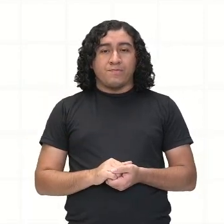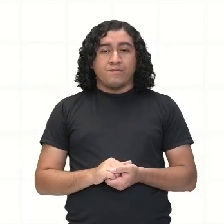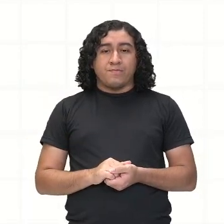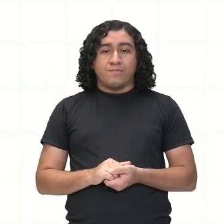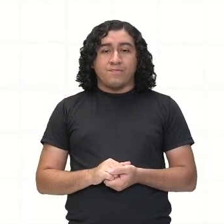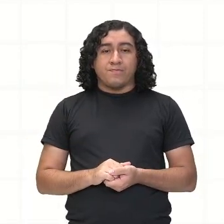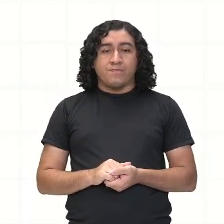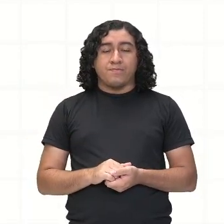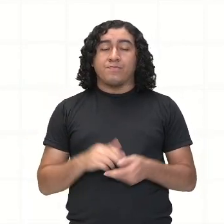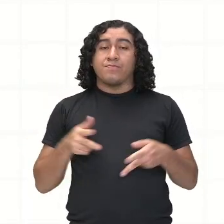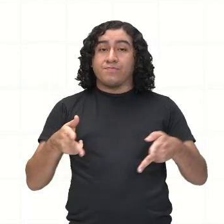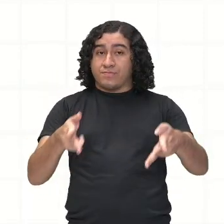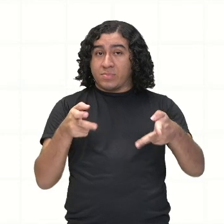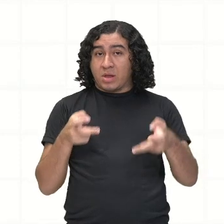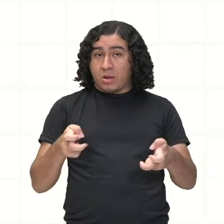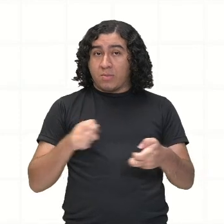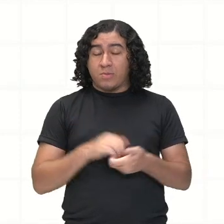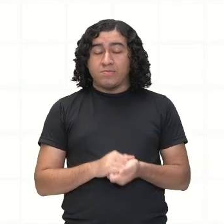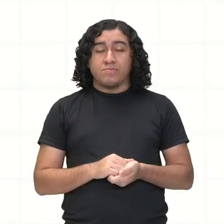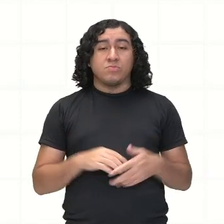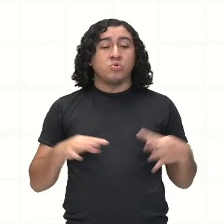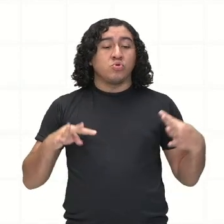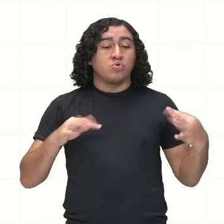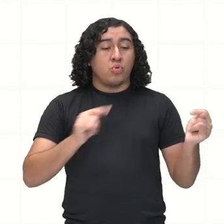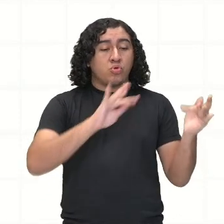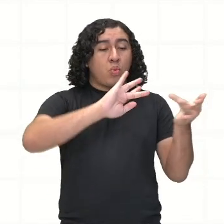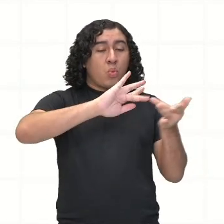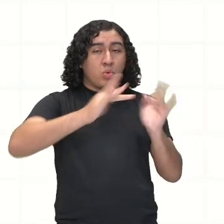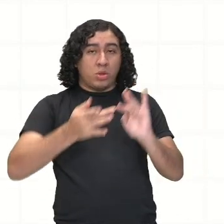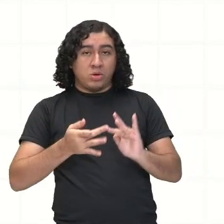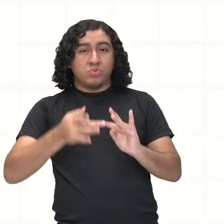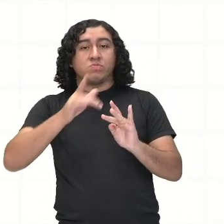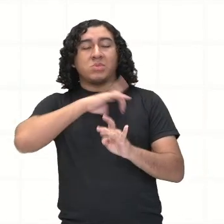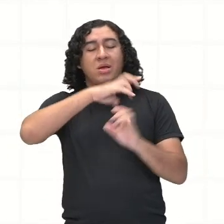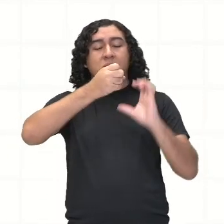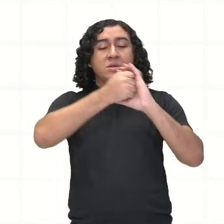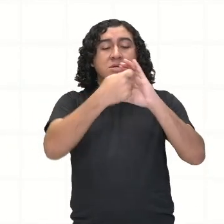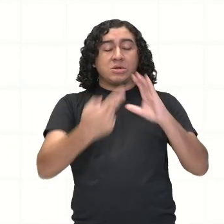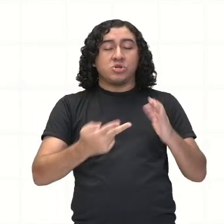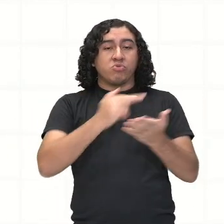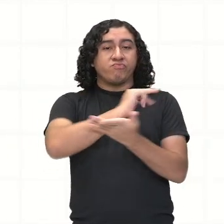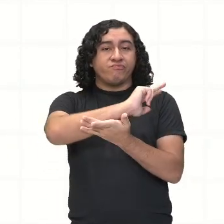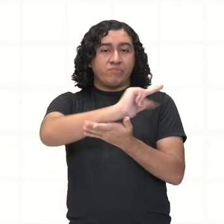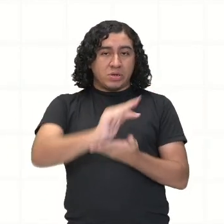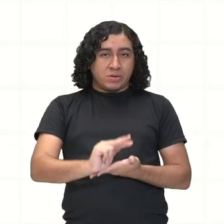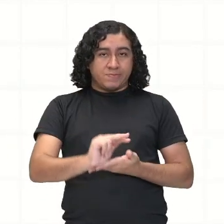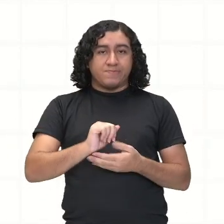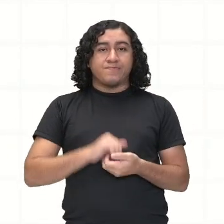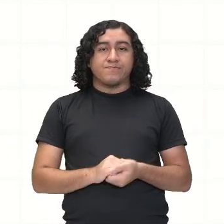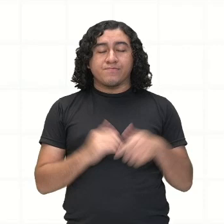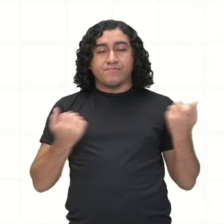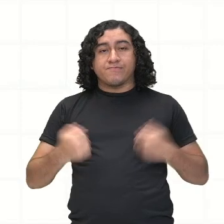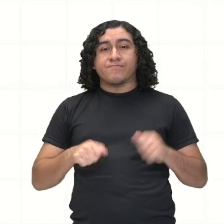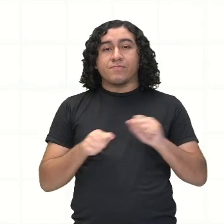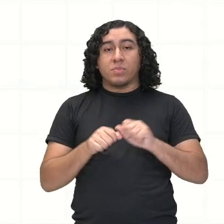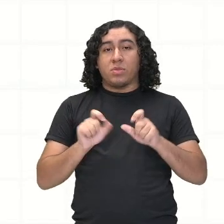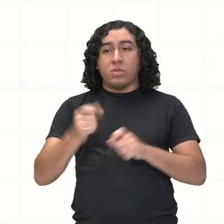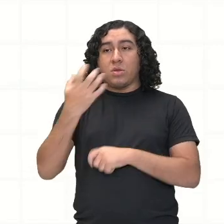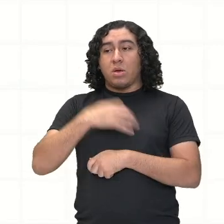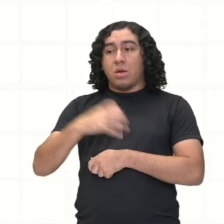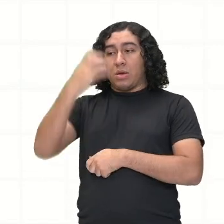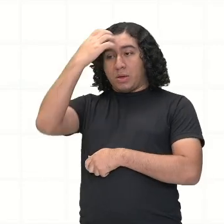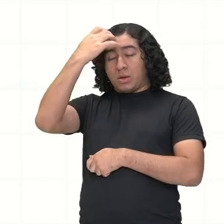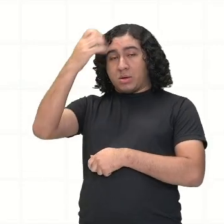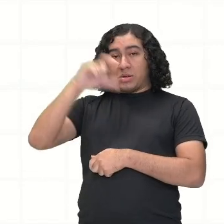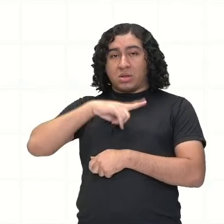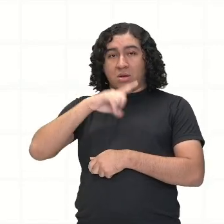esse absolutismo monárquico, ele possui aí muitas características que vai fazer com que o rei ele tenha ali